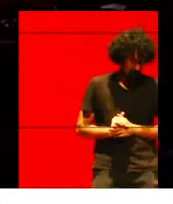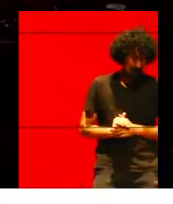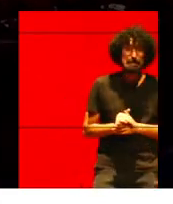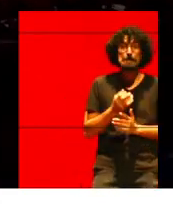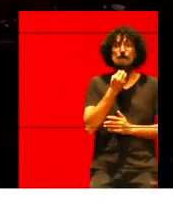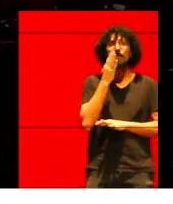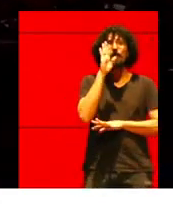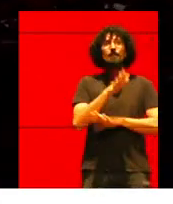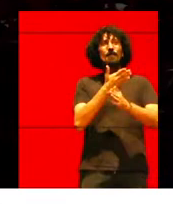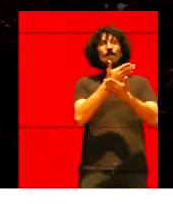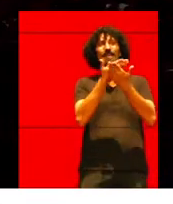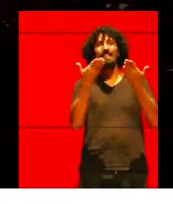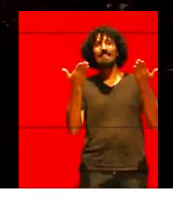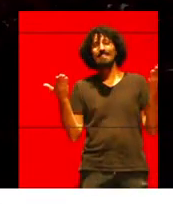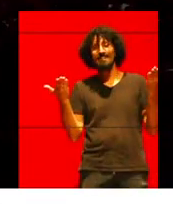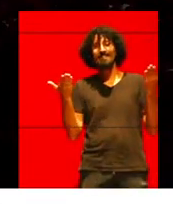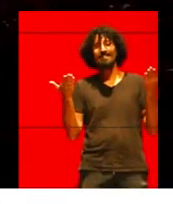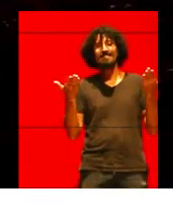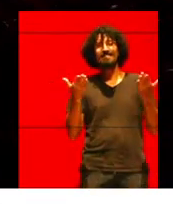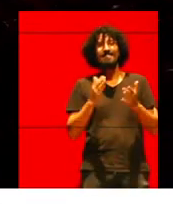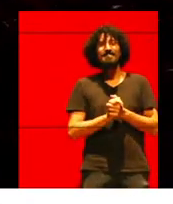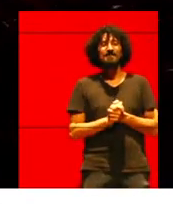Boa tarde, pessoal.